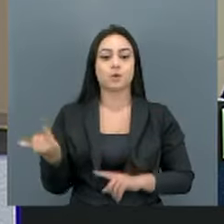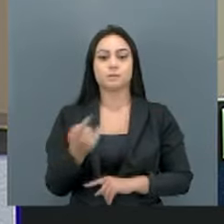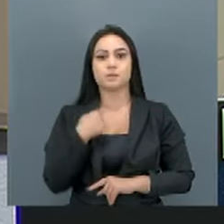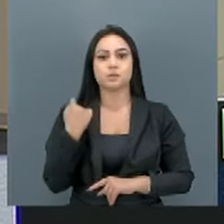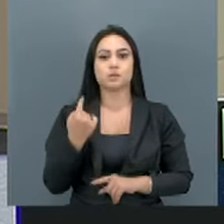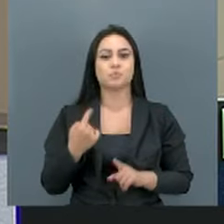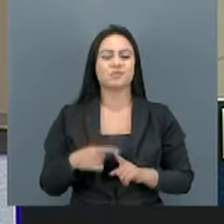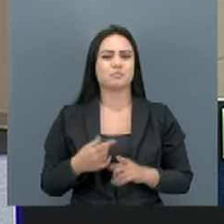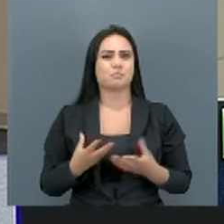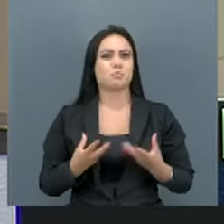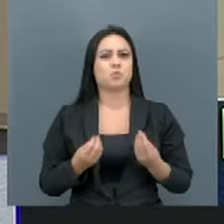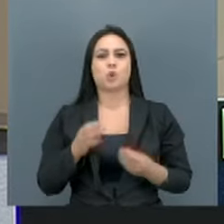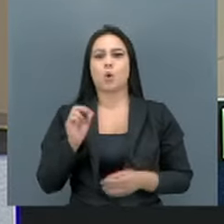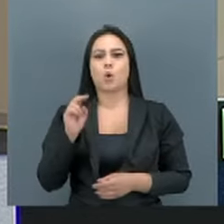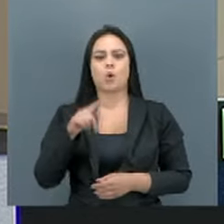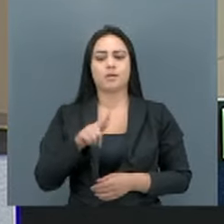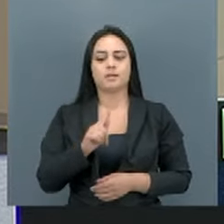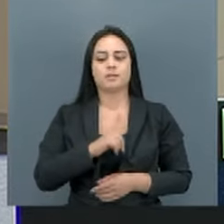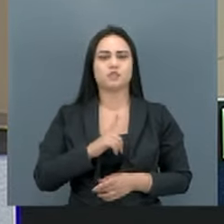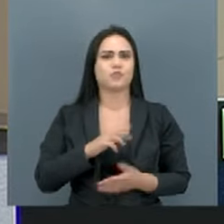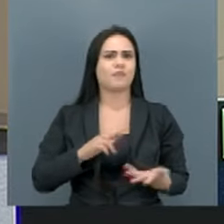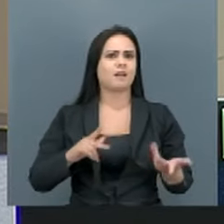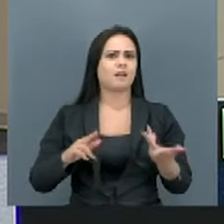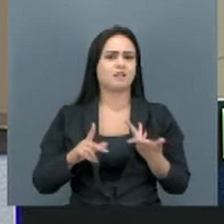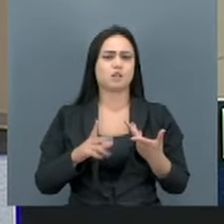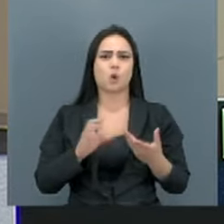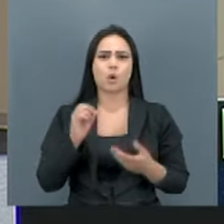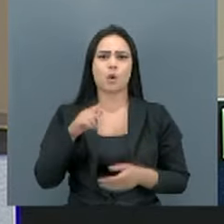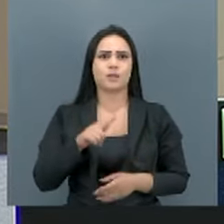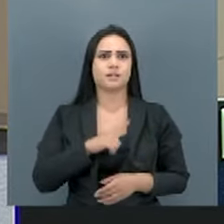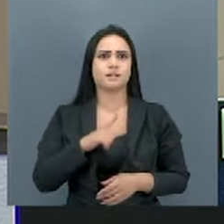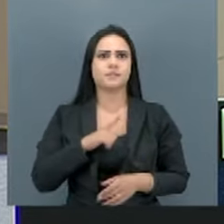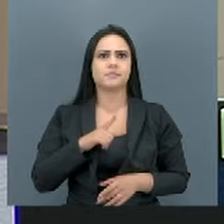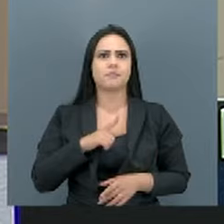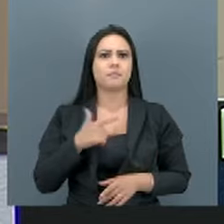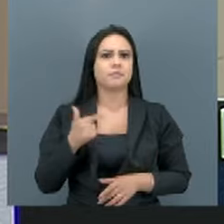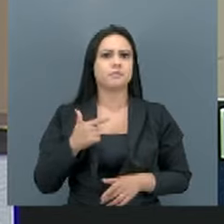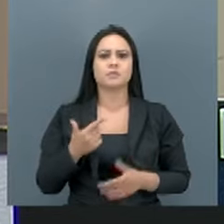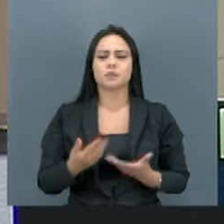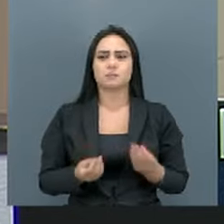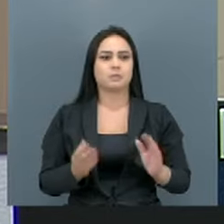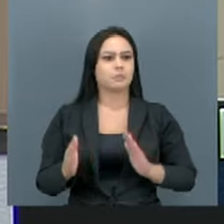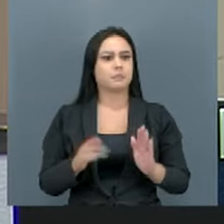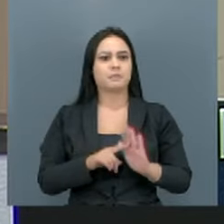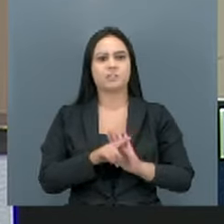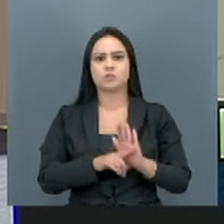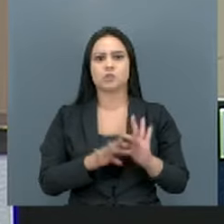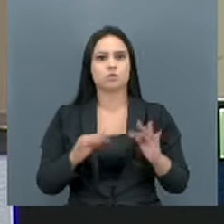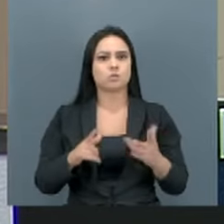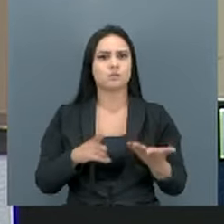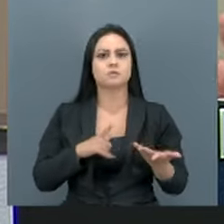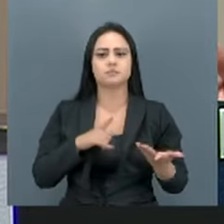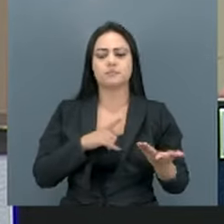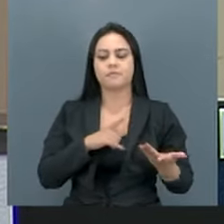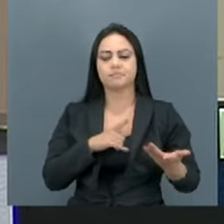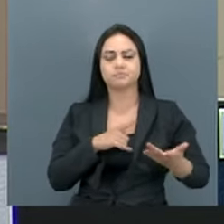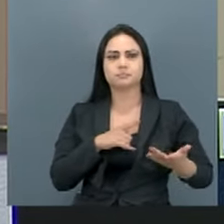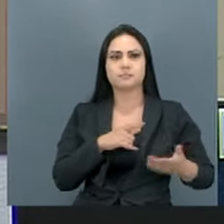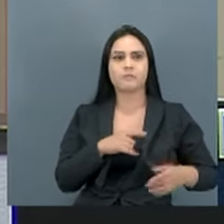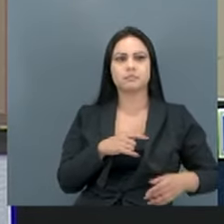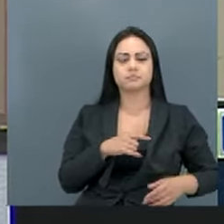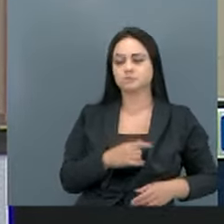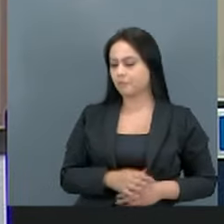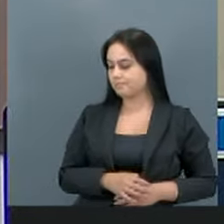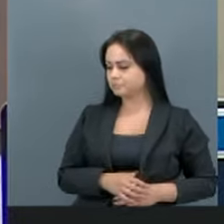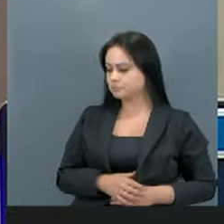são muitas ONGs, são milhares de ONGs, e não dá tempo de investigar todas. A gente, vereador...